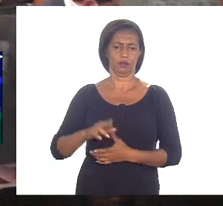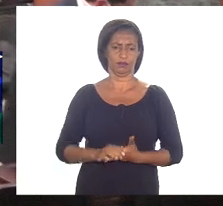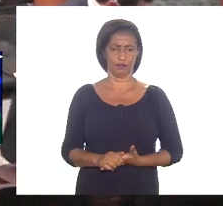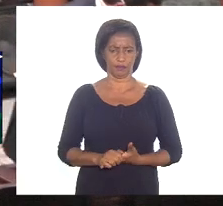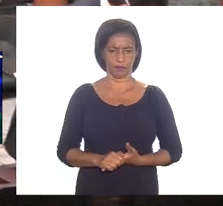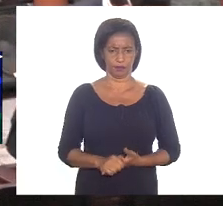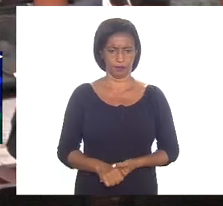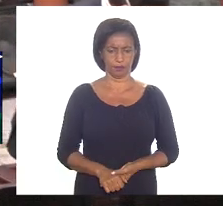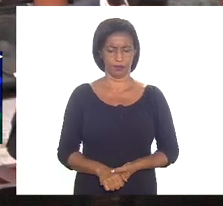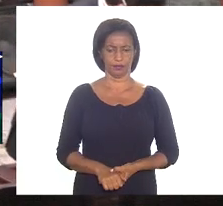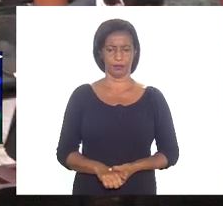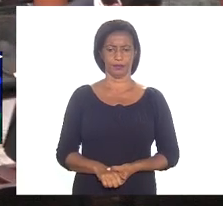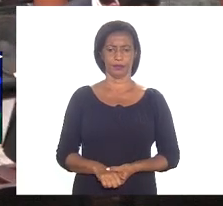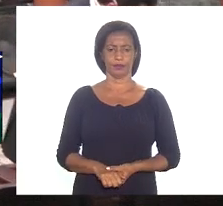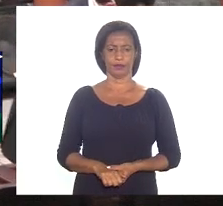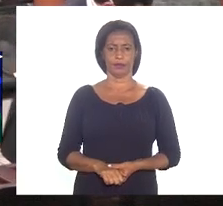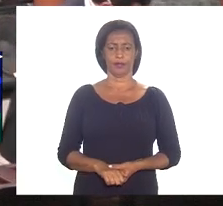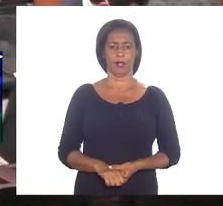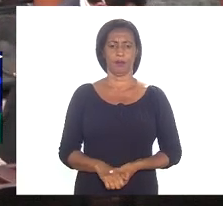G1